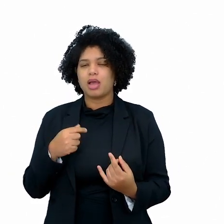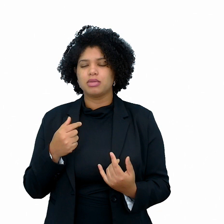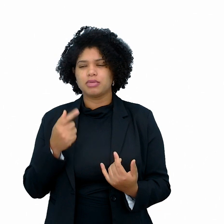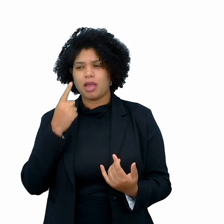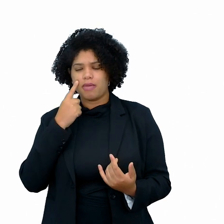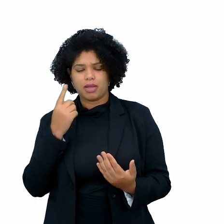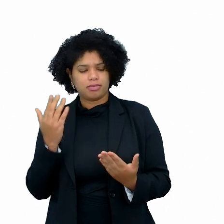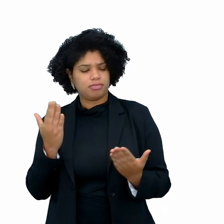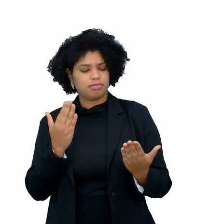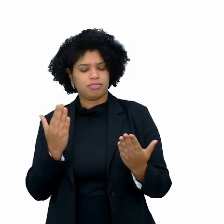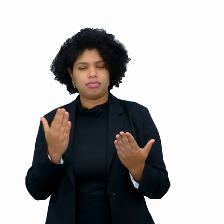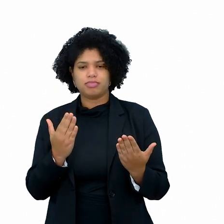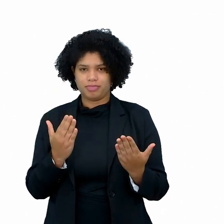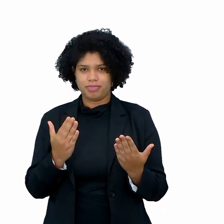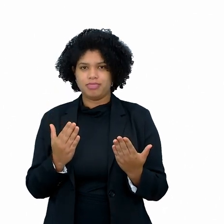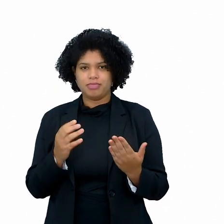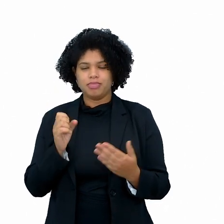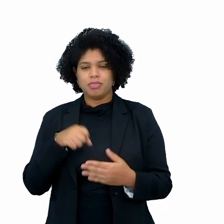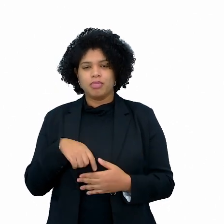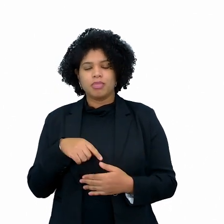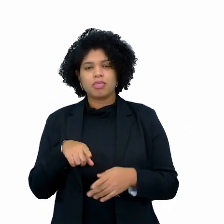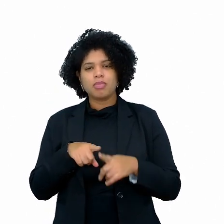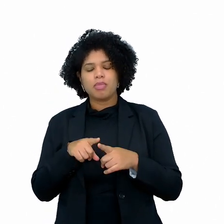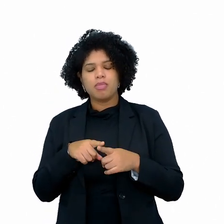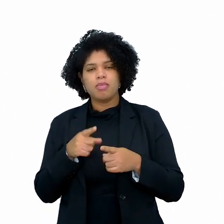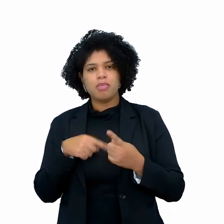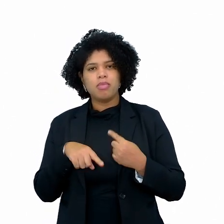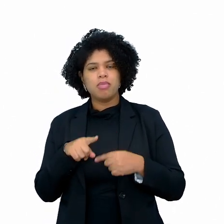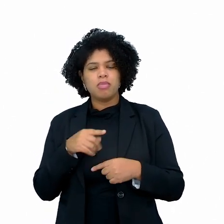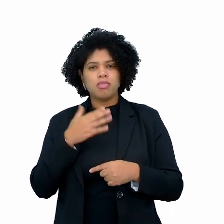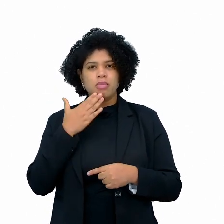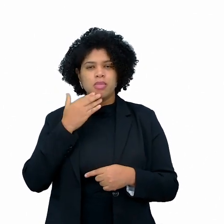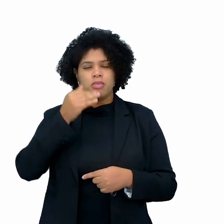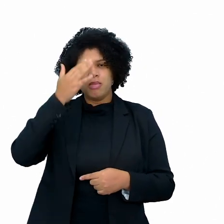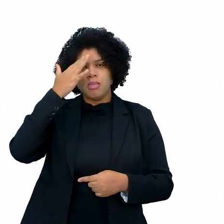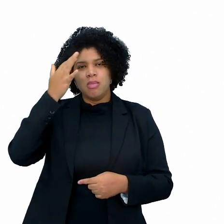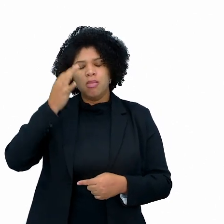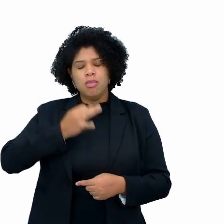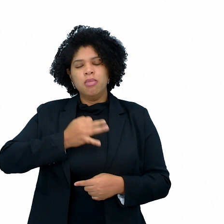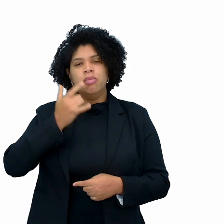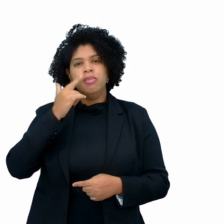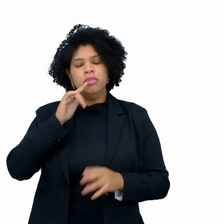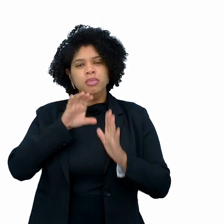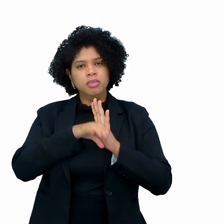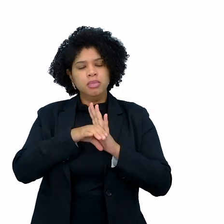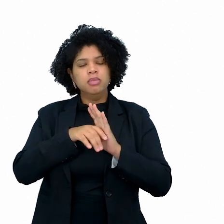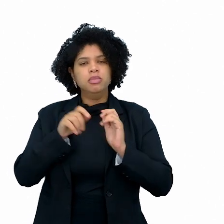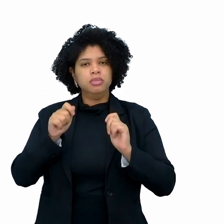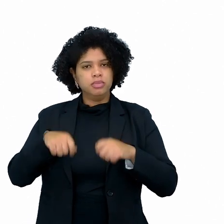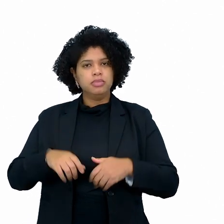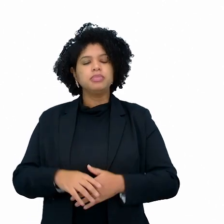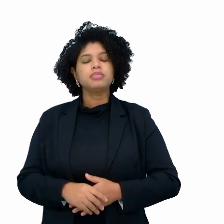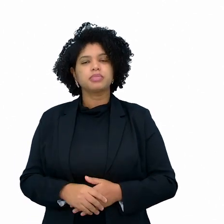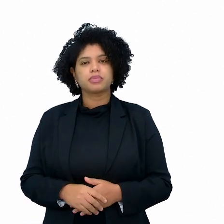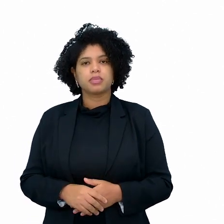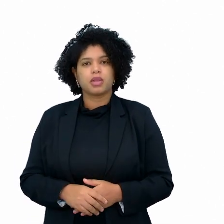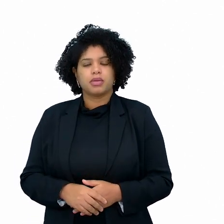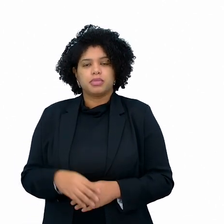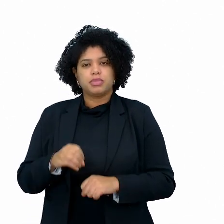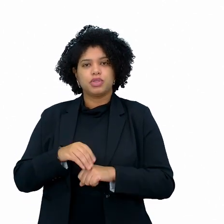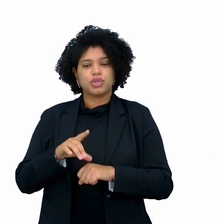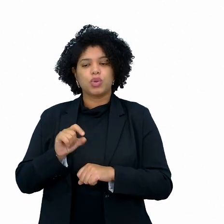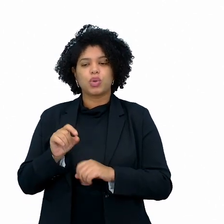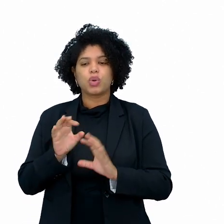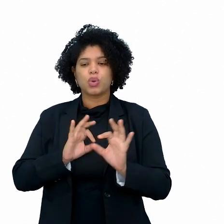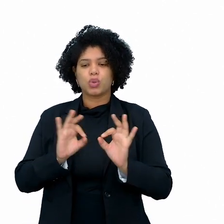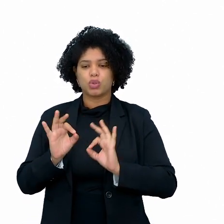objetos de conhecimento e potencializando, assim, o seu entendimento conceitual. Ele também sugere, como